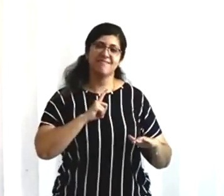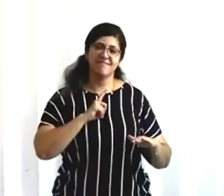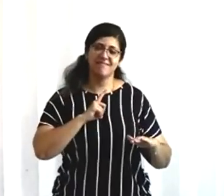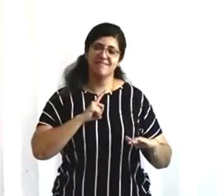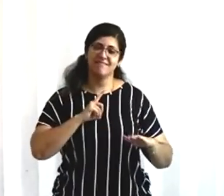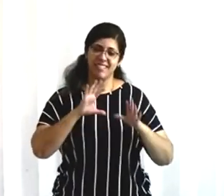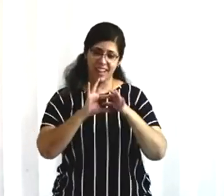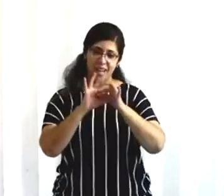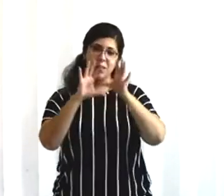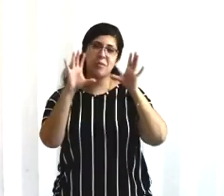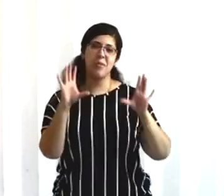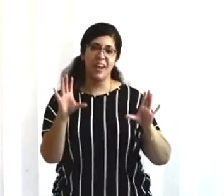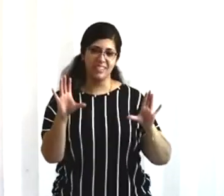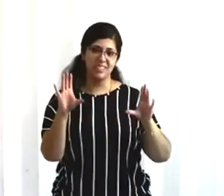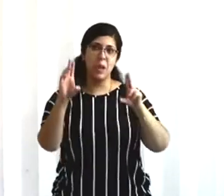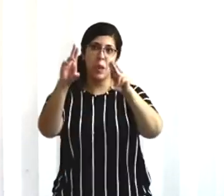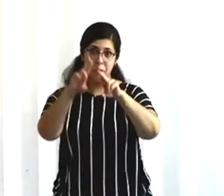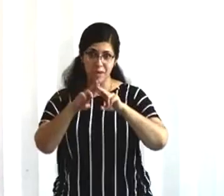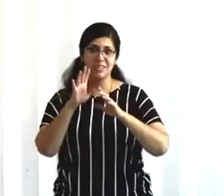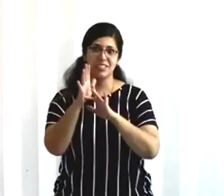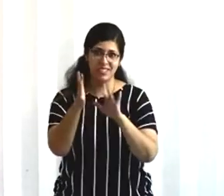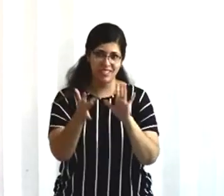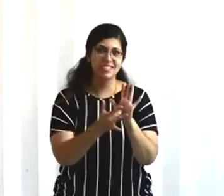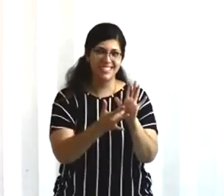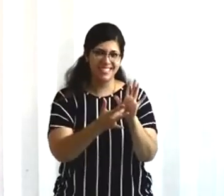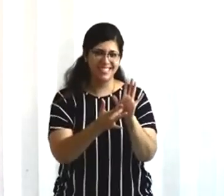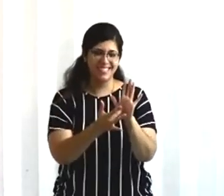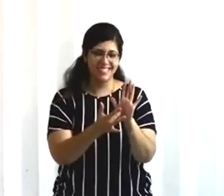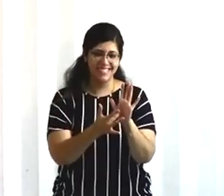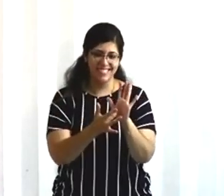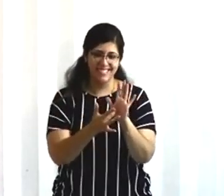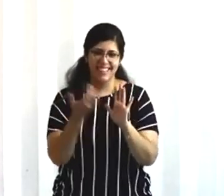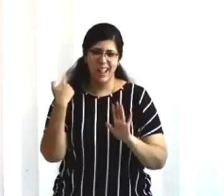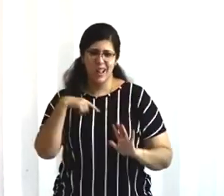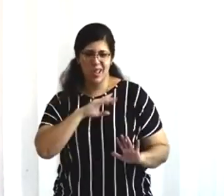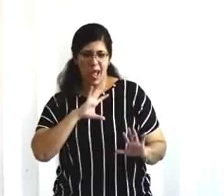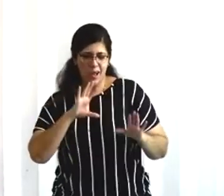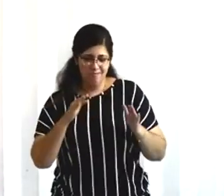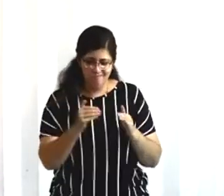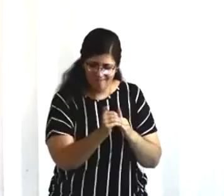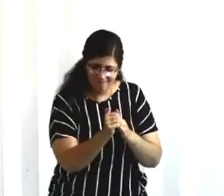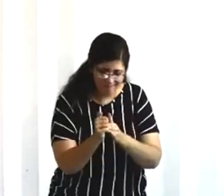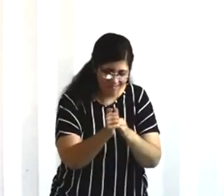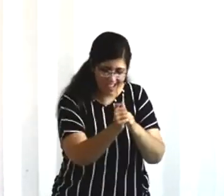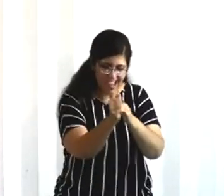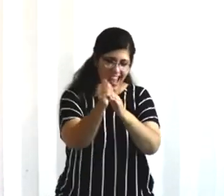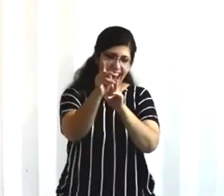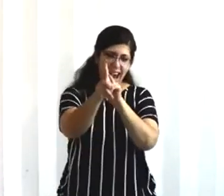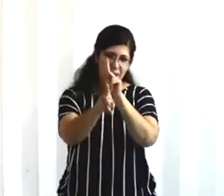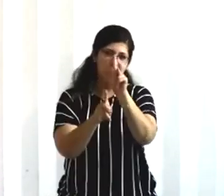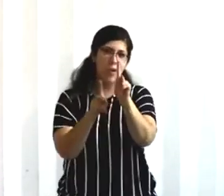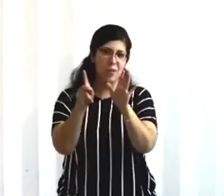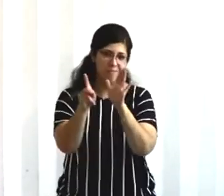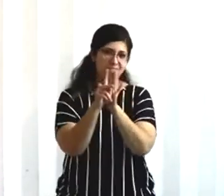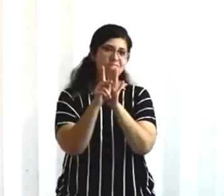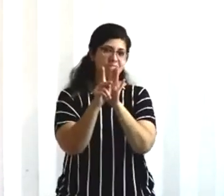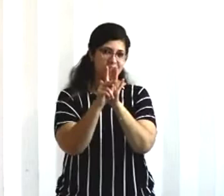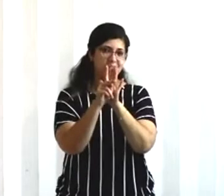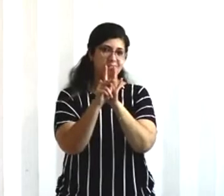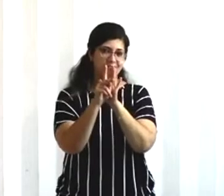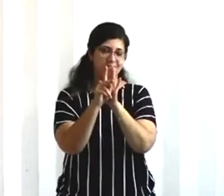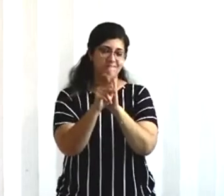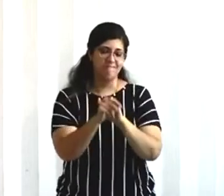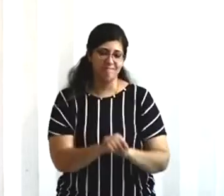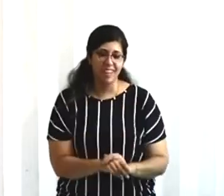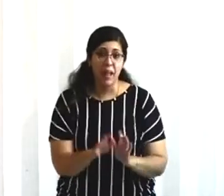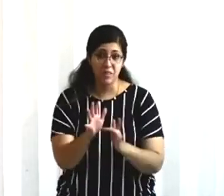sua libertação. E esse guerreará pelo povo dele, e esse é Jesus. Quando